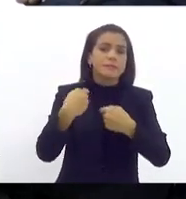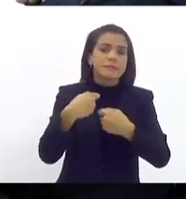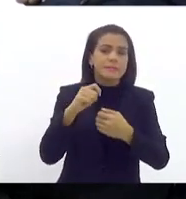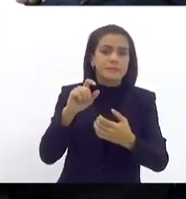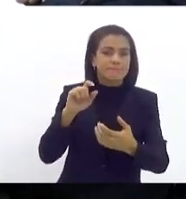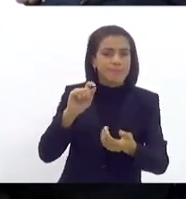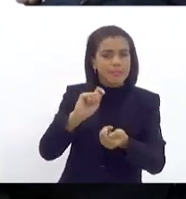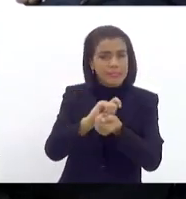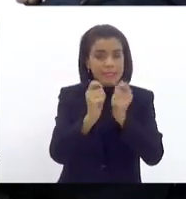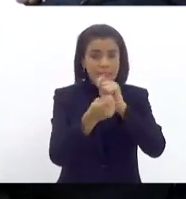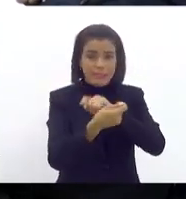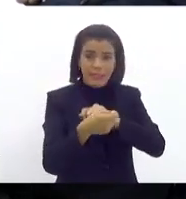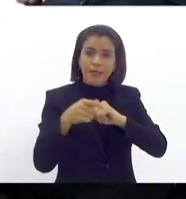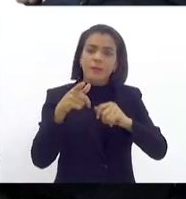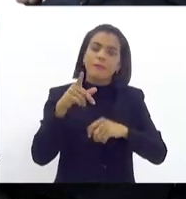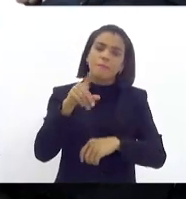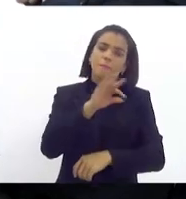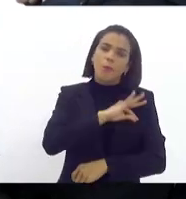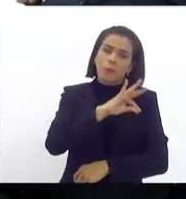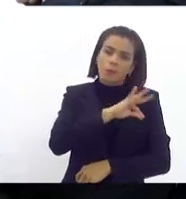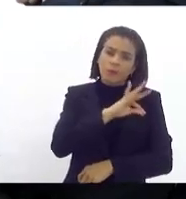nas ocorrências de lesão, etc.,